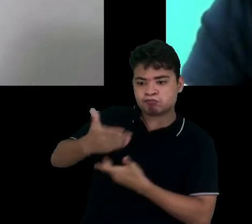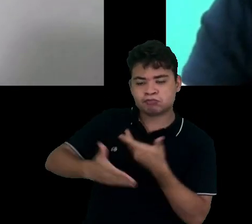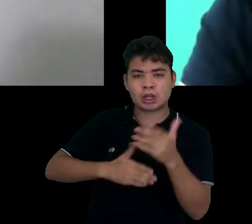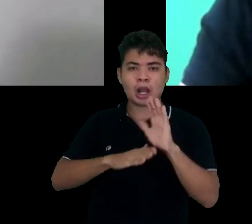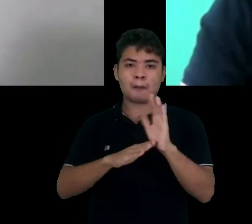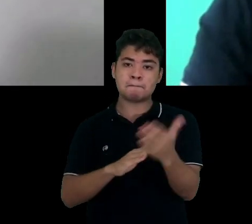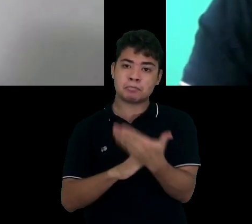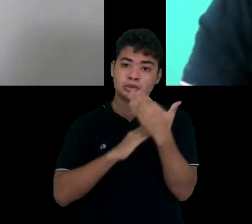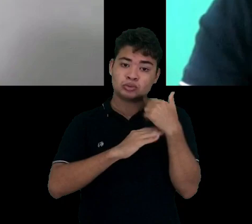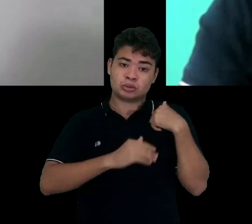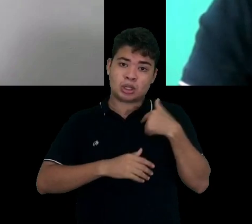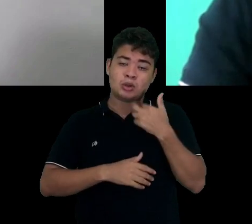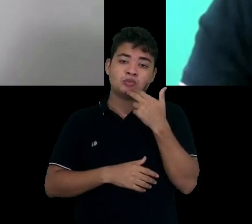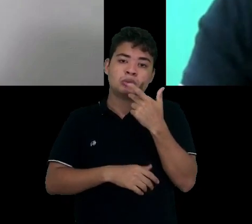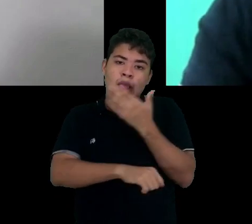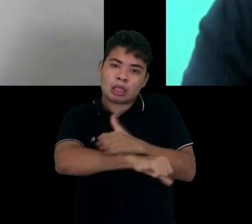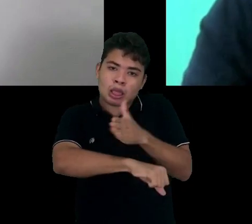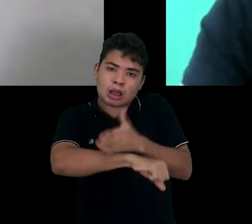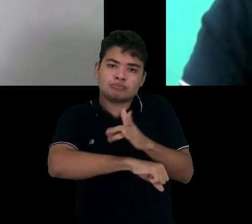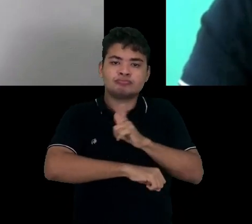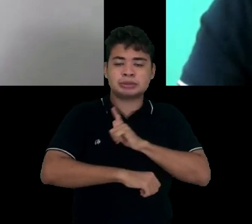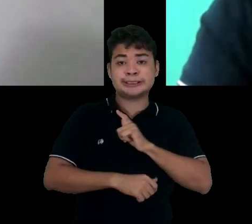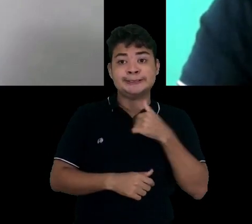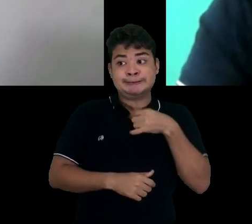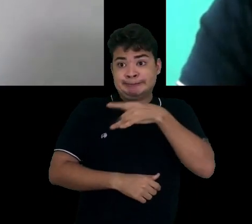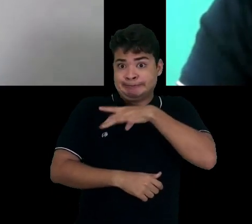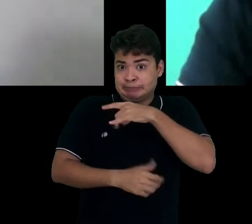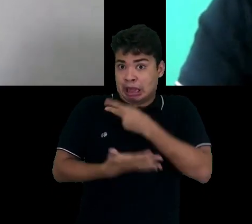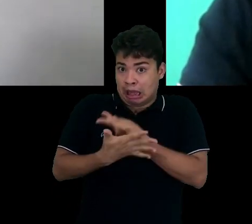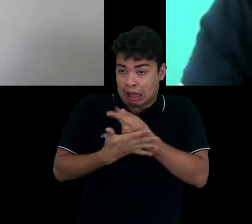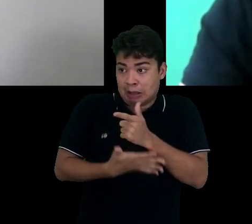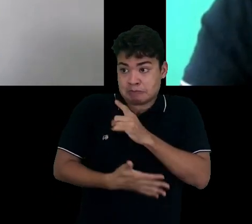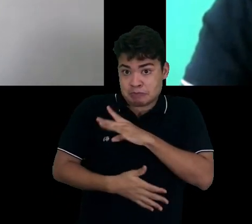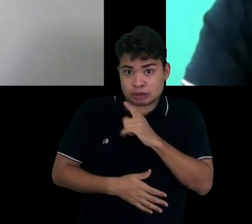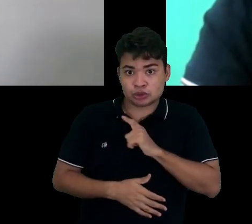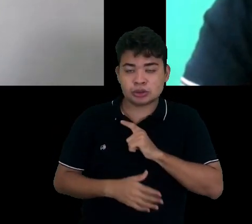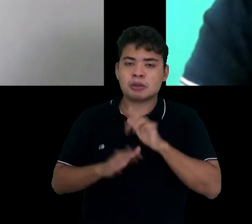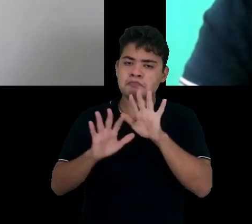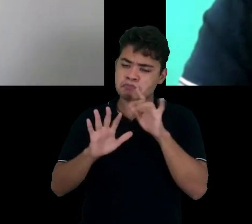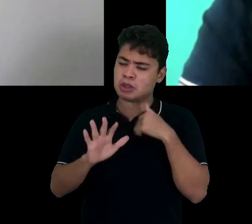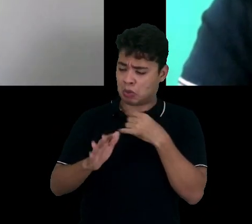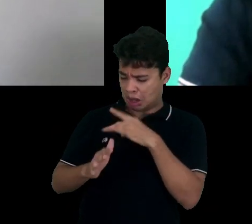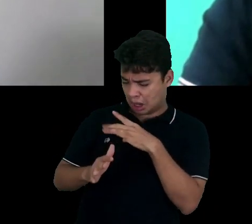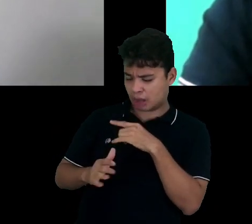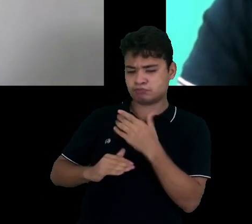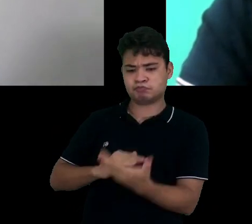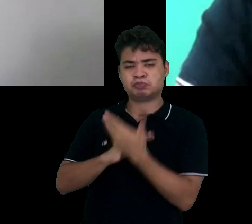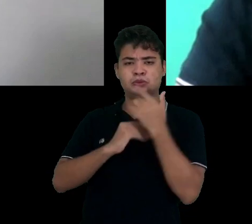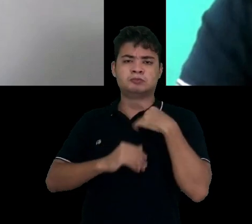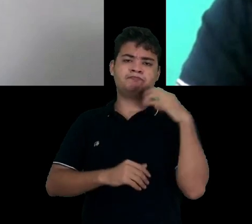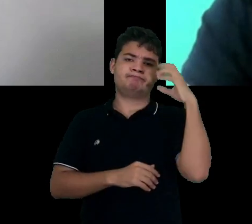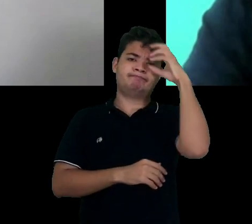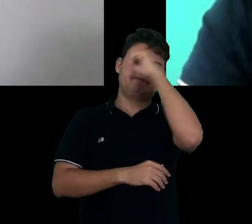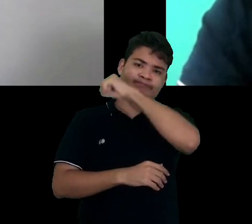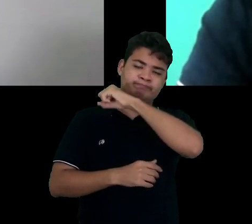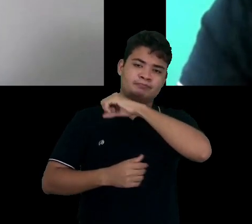consegui para praticar o idioma. Apesar do medo de errar, eu tive que aprender com os meus